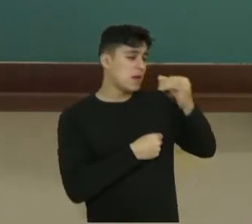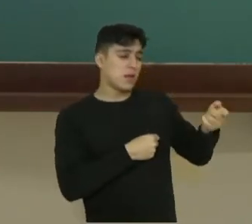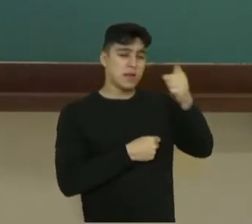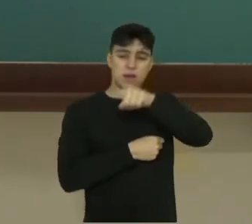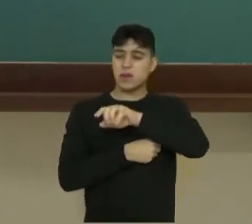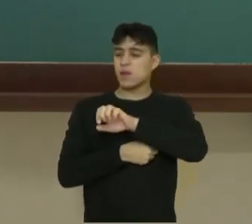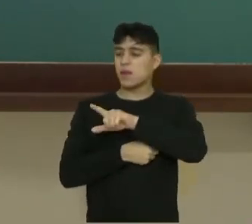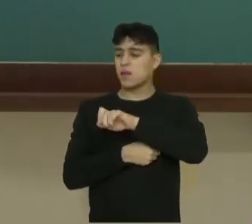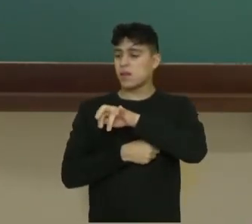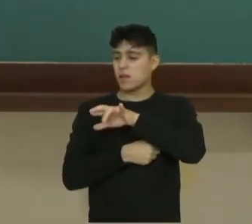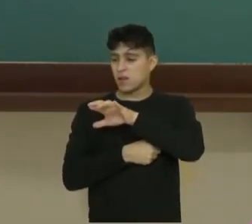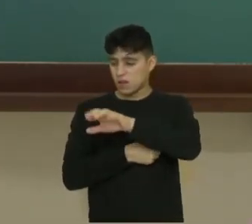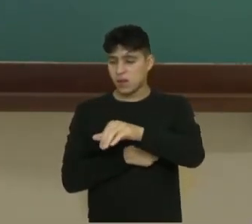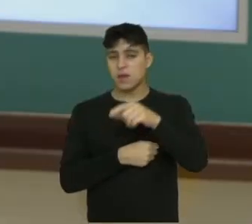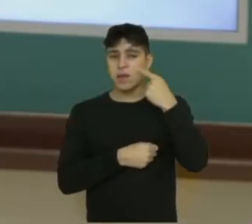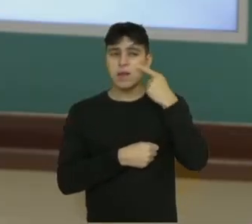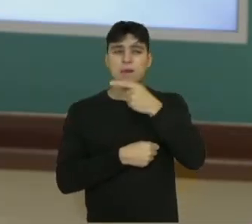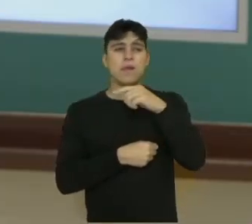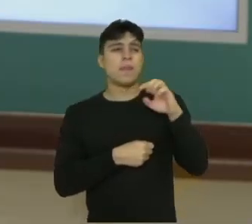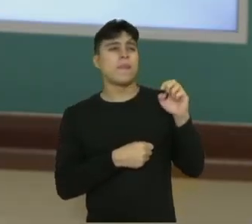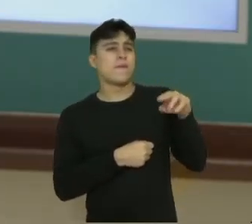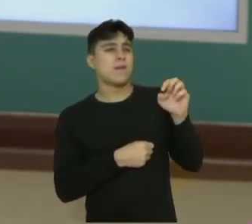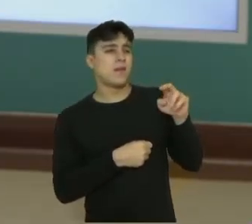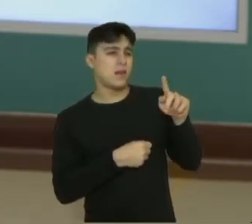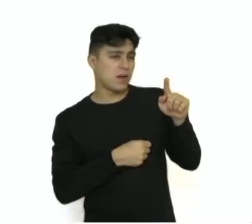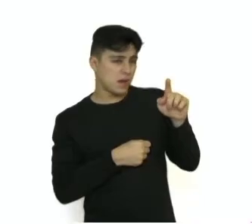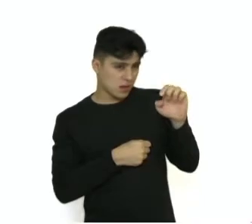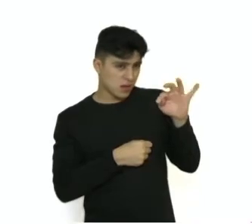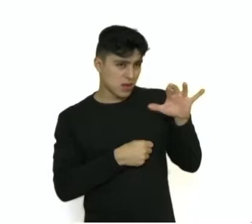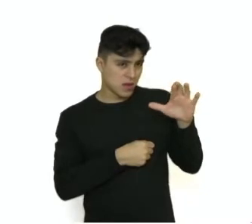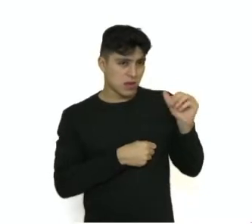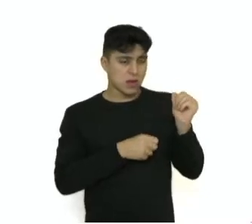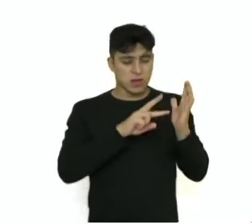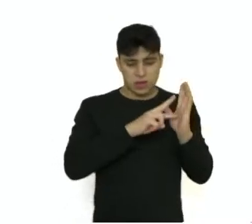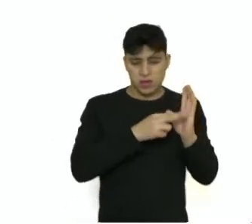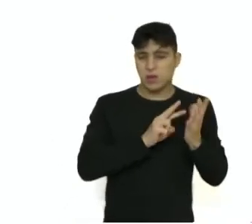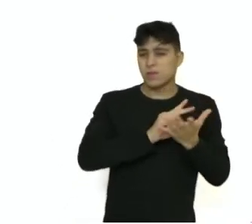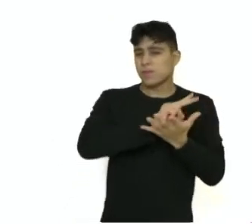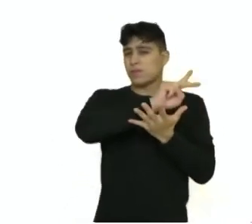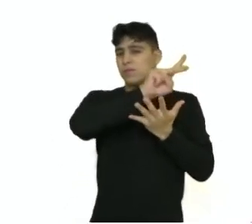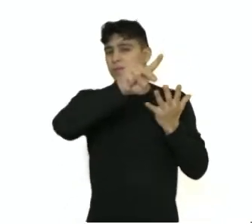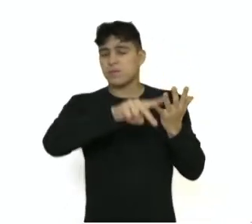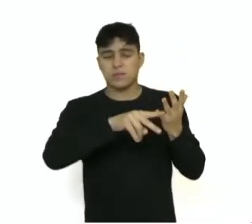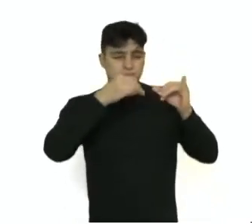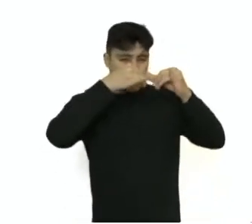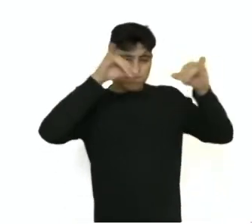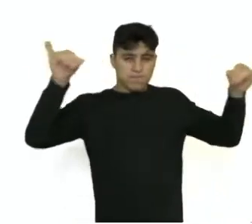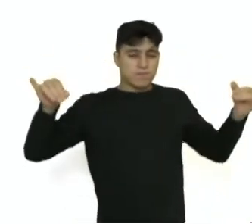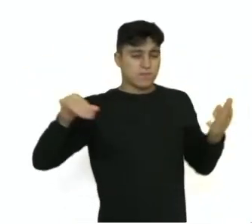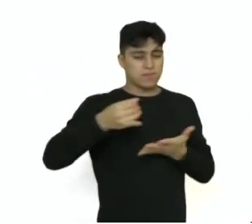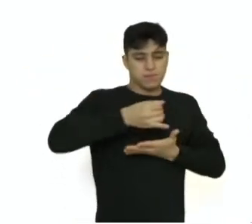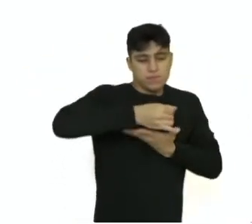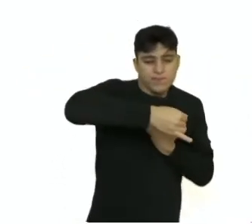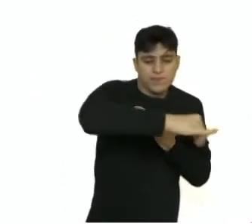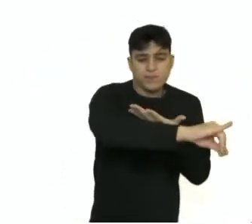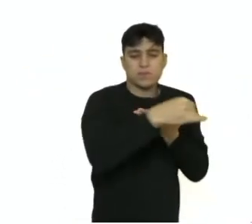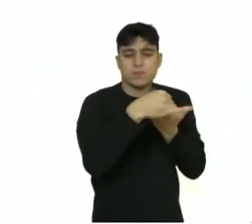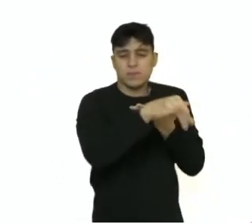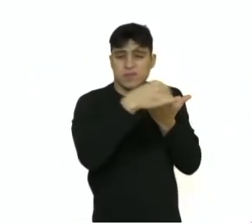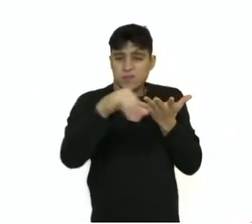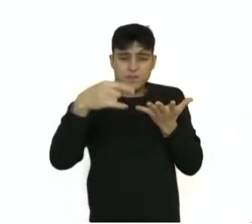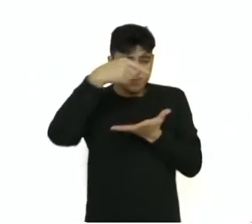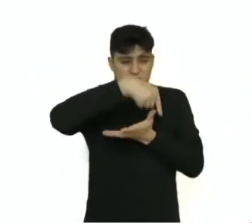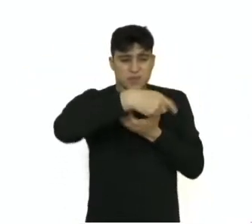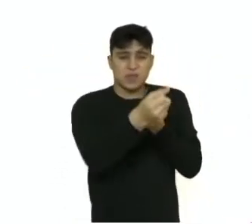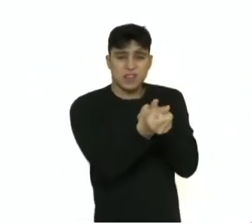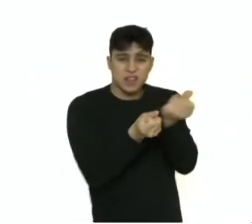A matriz energética, meus queridos, ela engloba todos os tipos de energia, desde a energia utilizada para movimentar seu carro